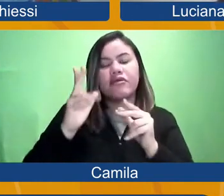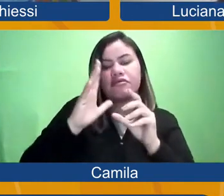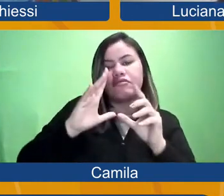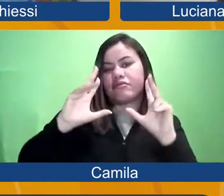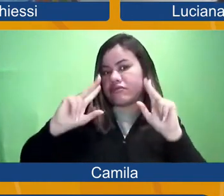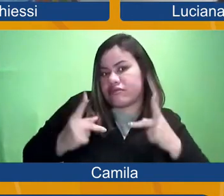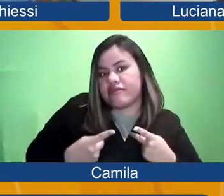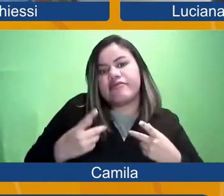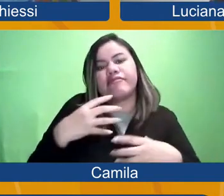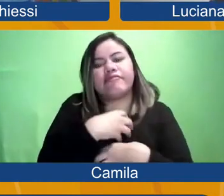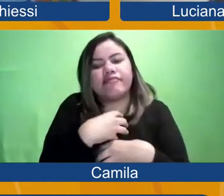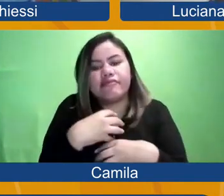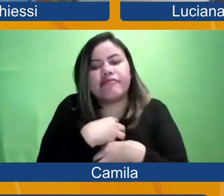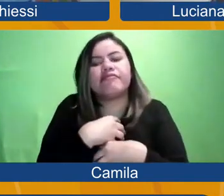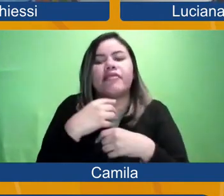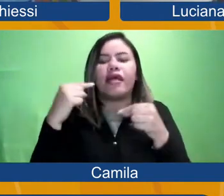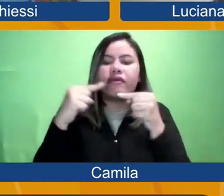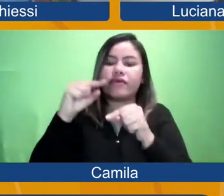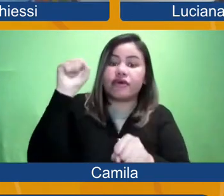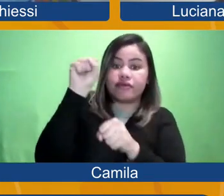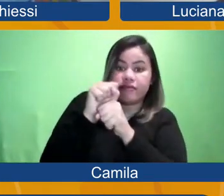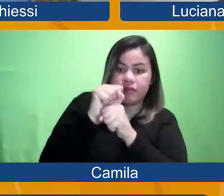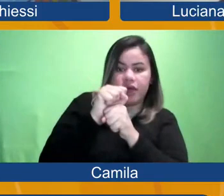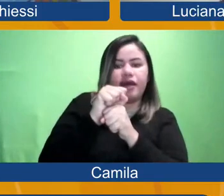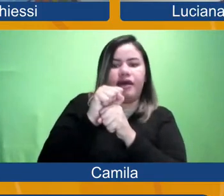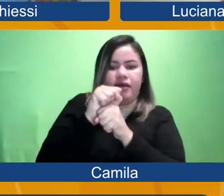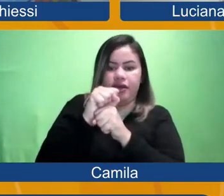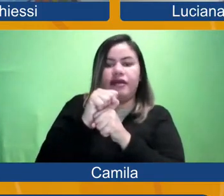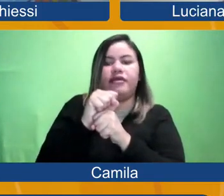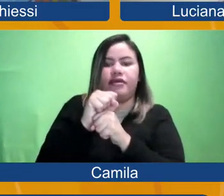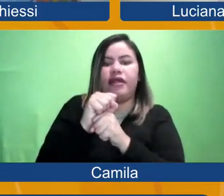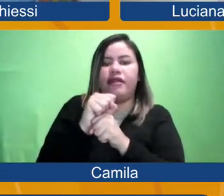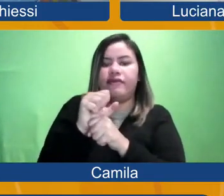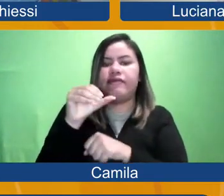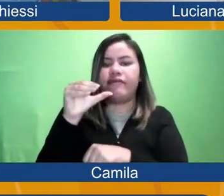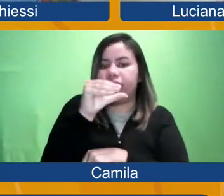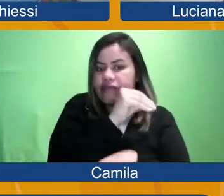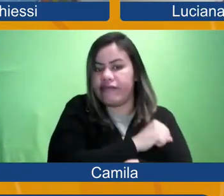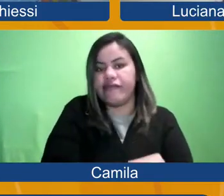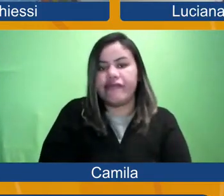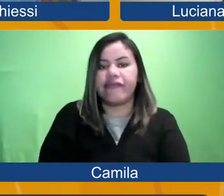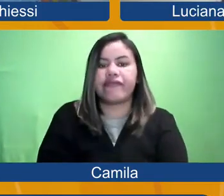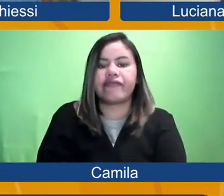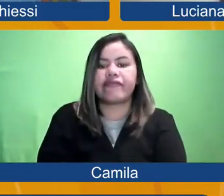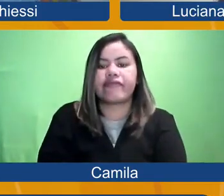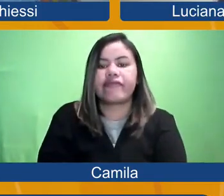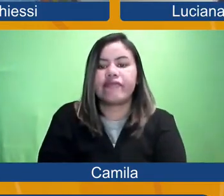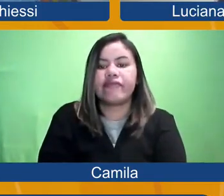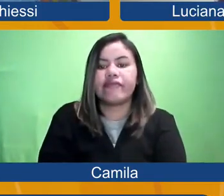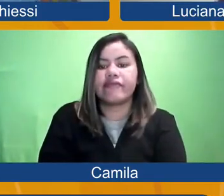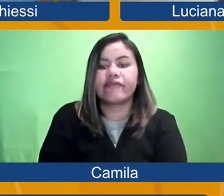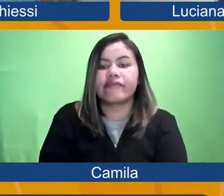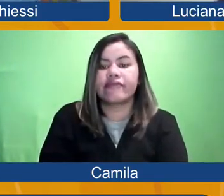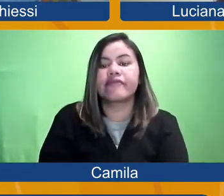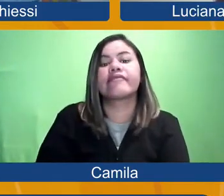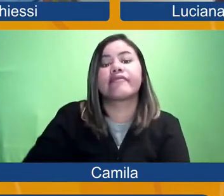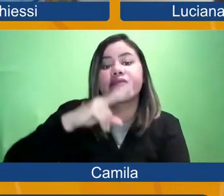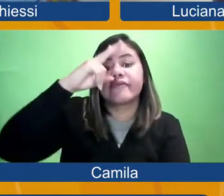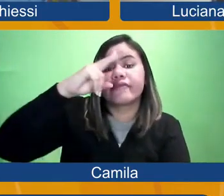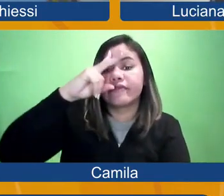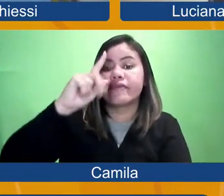sentido de frear esse aquecimento, né? Então, lembrando, o tempo de residência